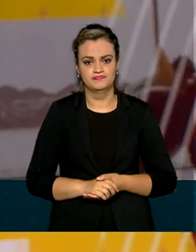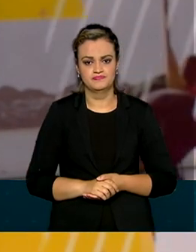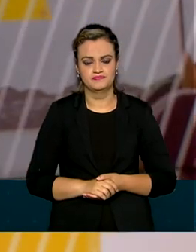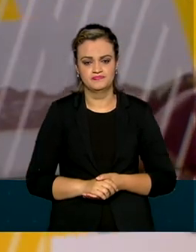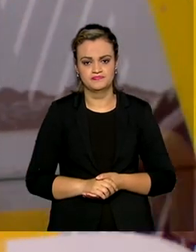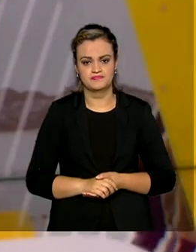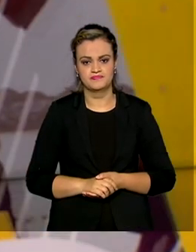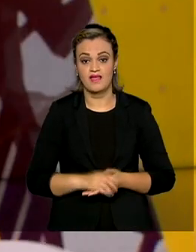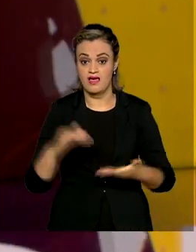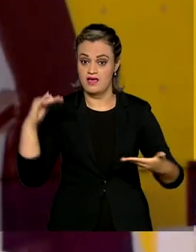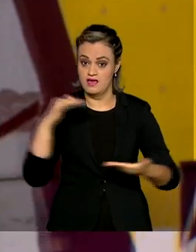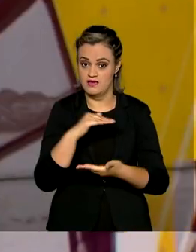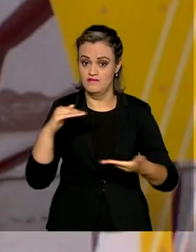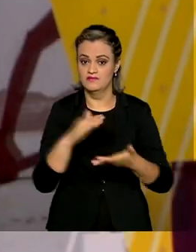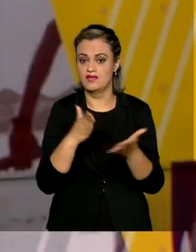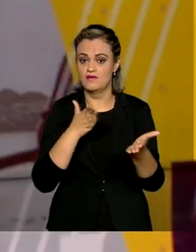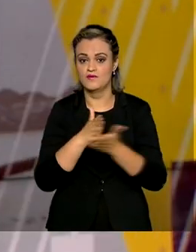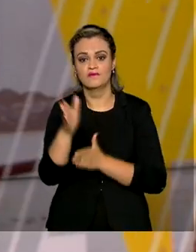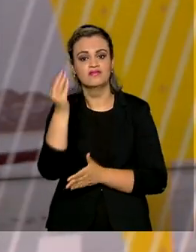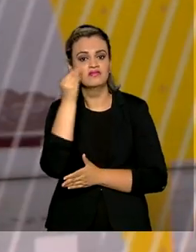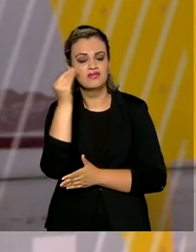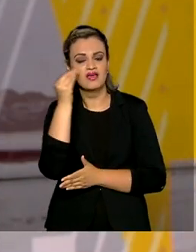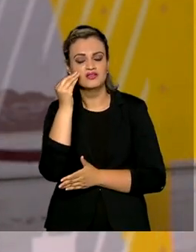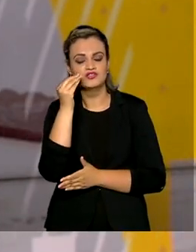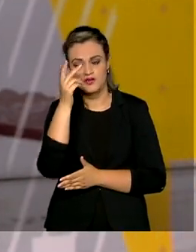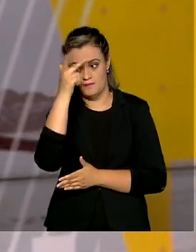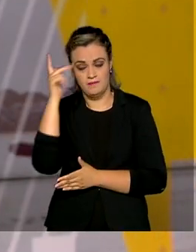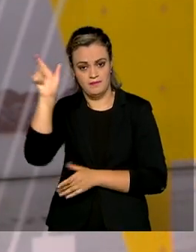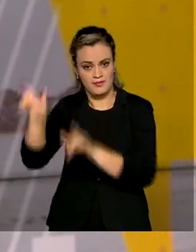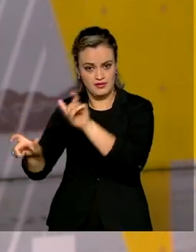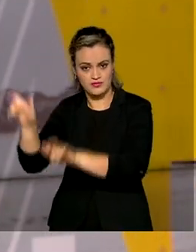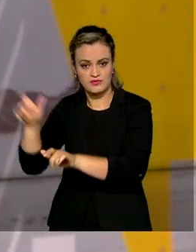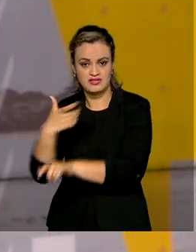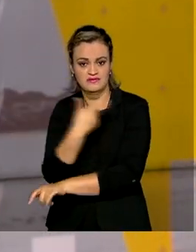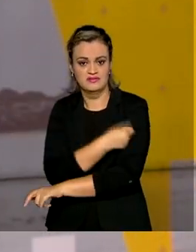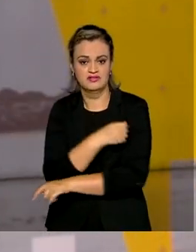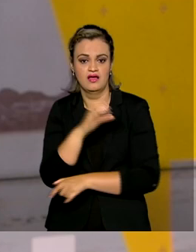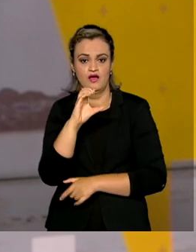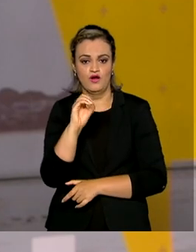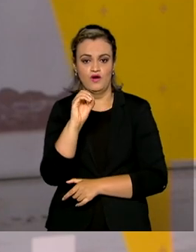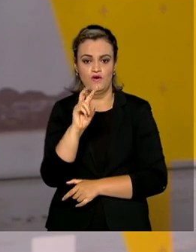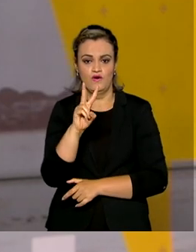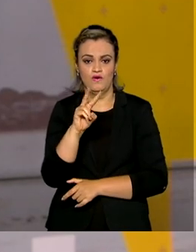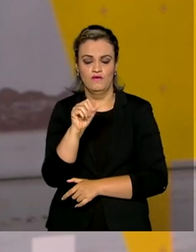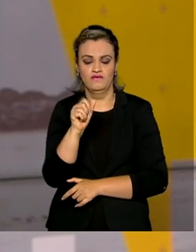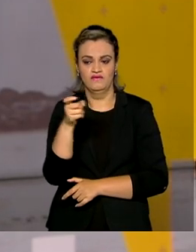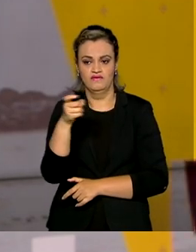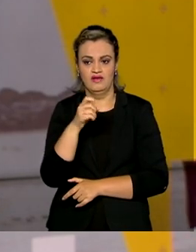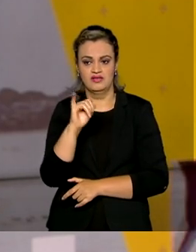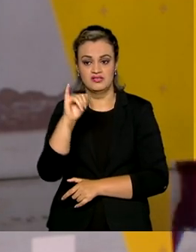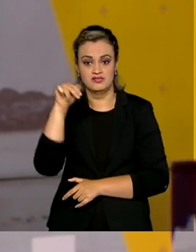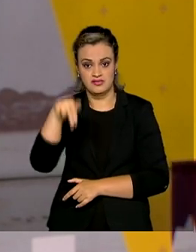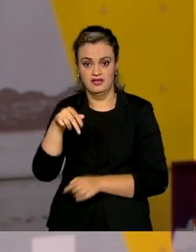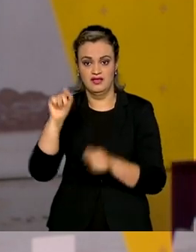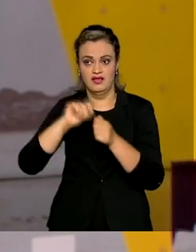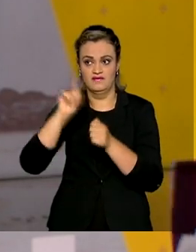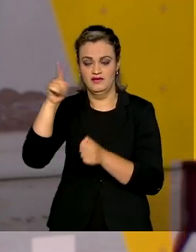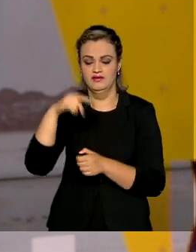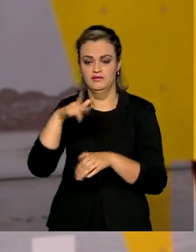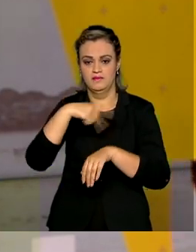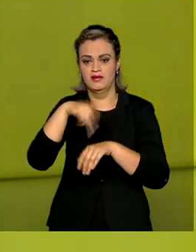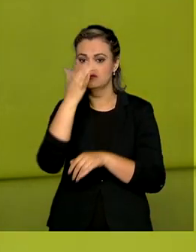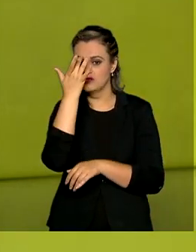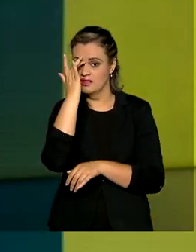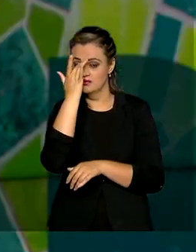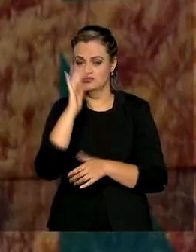E a Anvisa aprovou testes em humanos no Brasil da vacina Covaxin que é produzida na Índia. O pedido foi feito pela